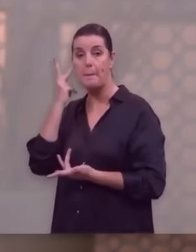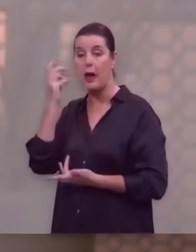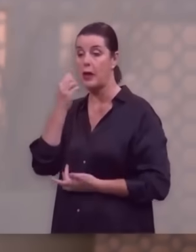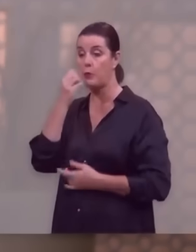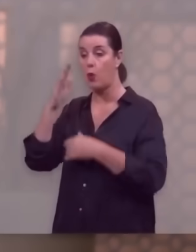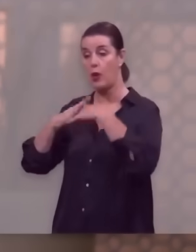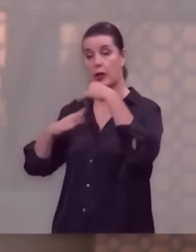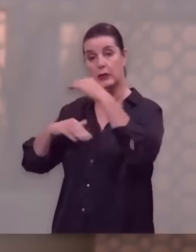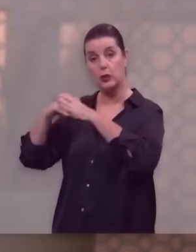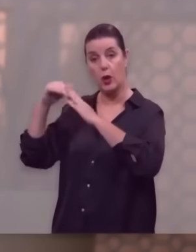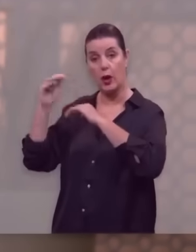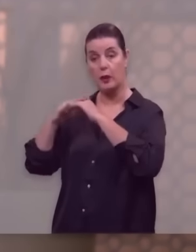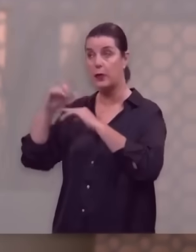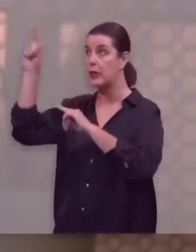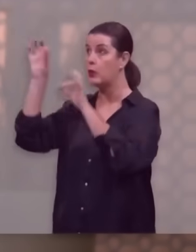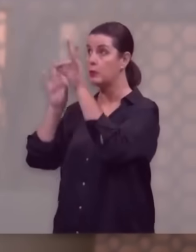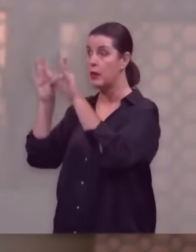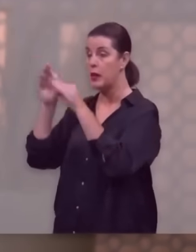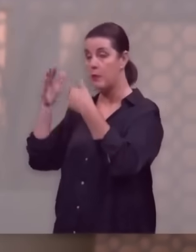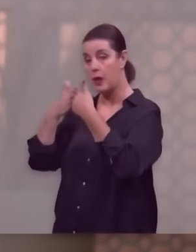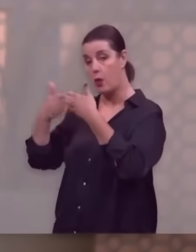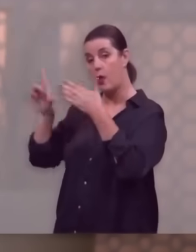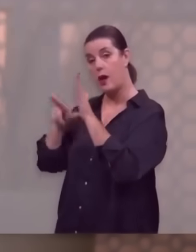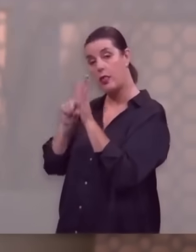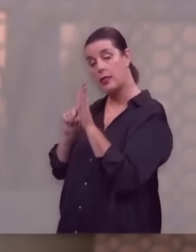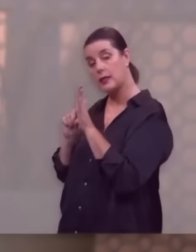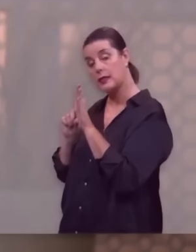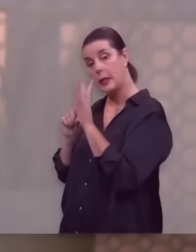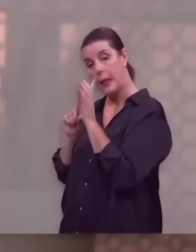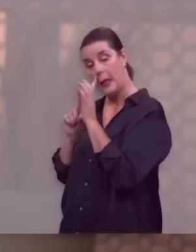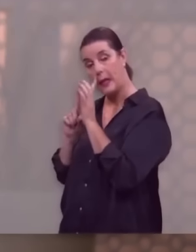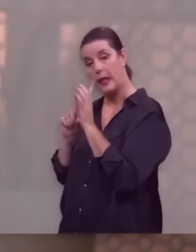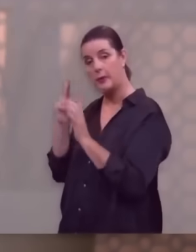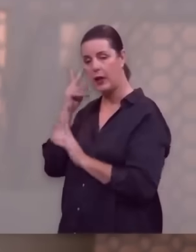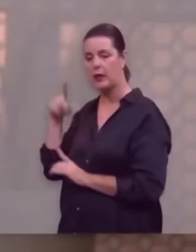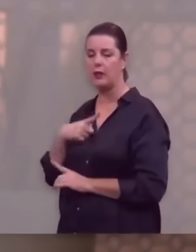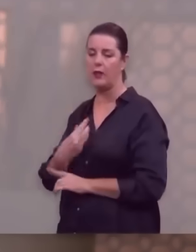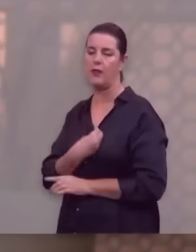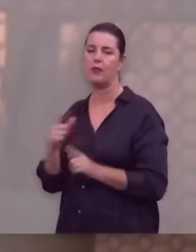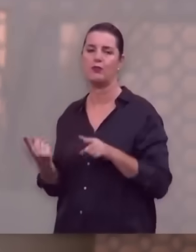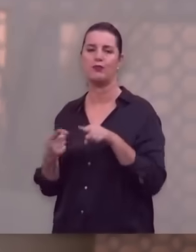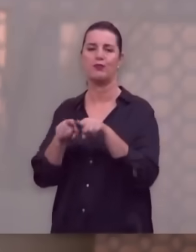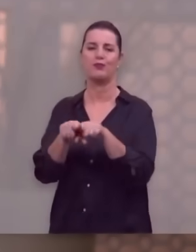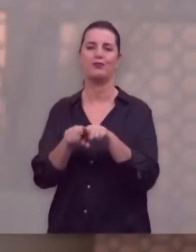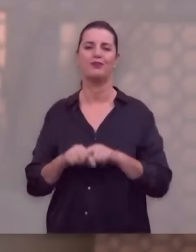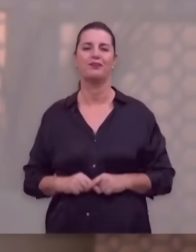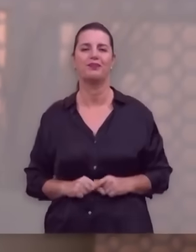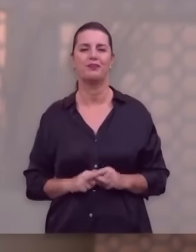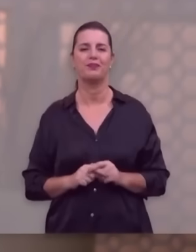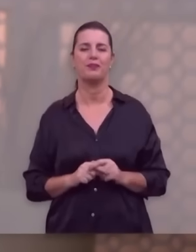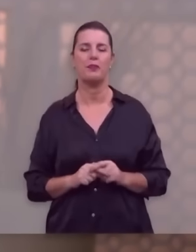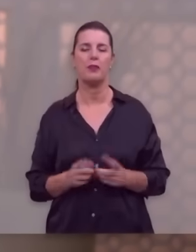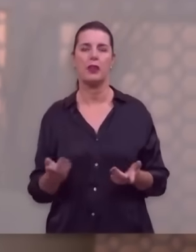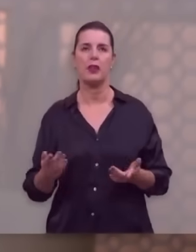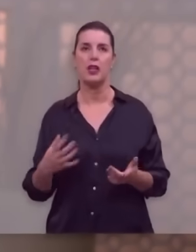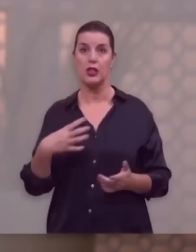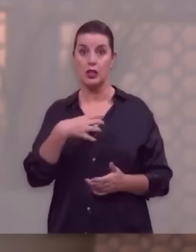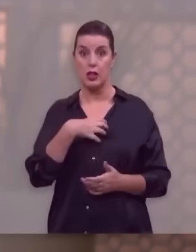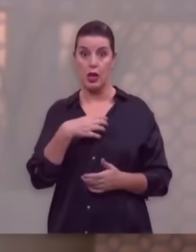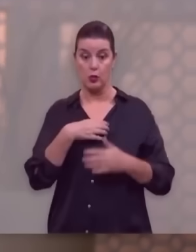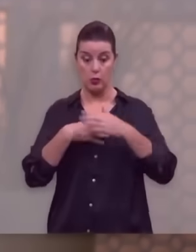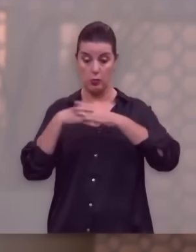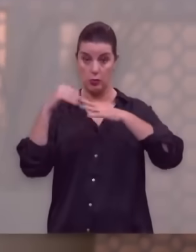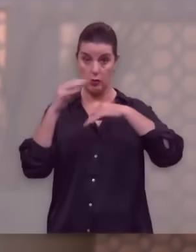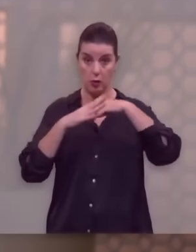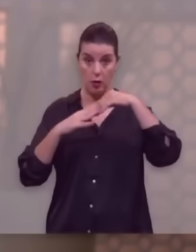boas obras as quais Deus preparou de antemão para que nós andássemos nelas de tal maneira que as